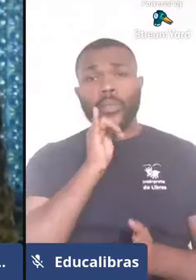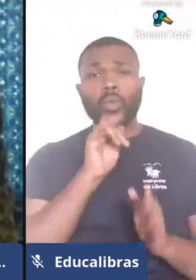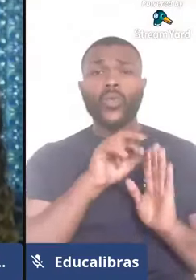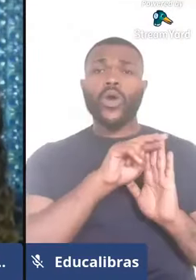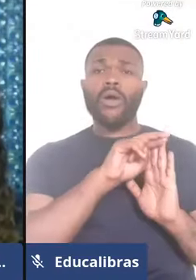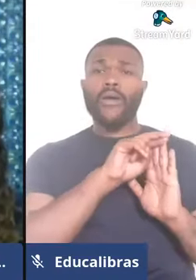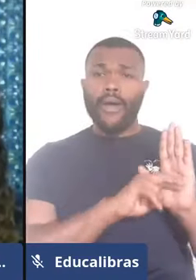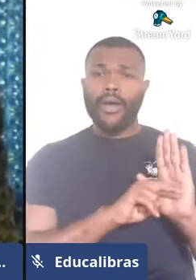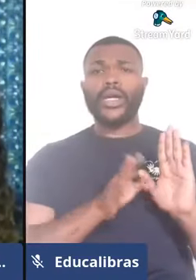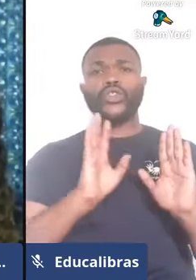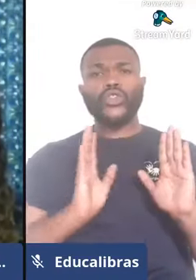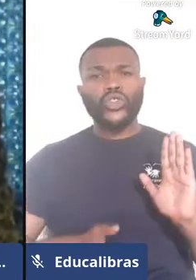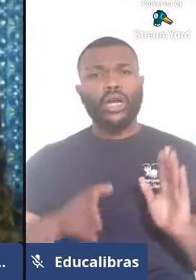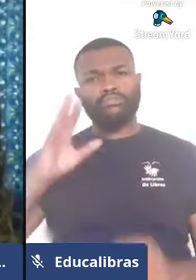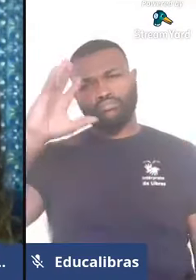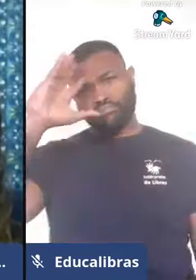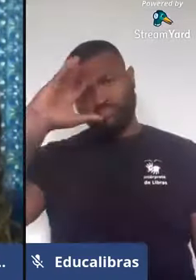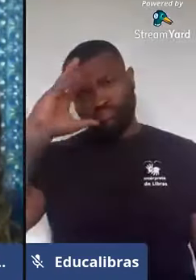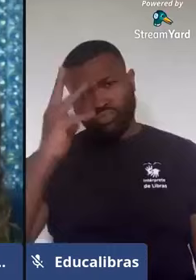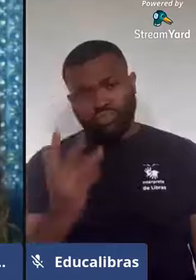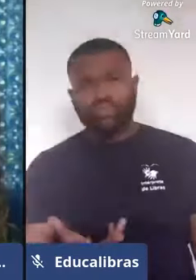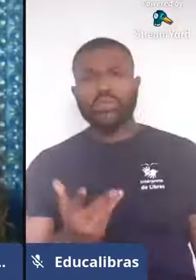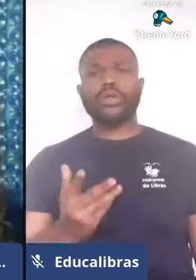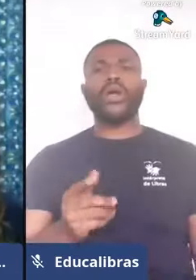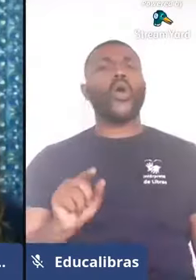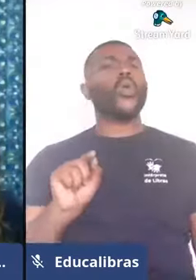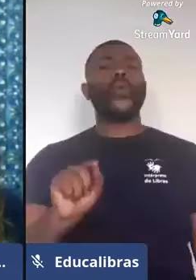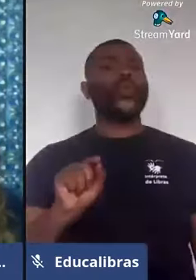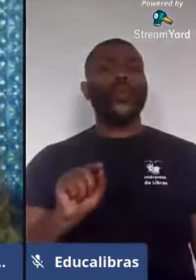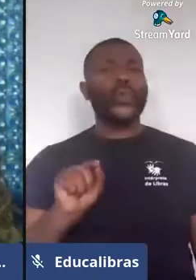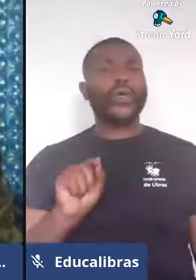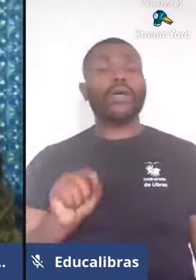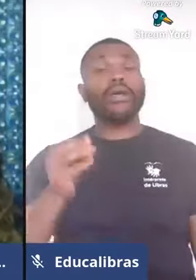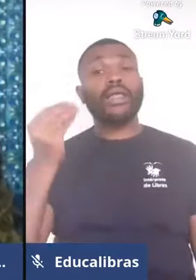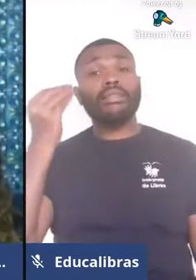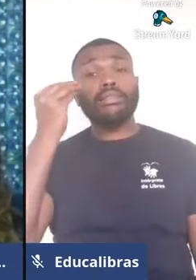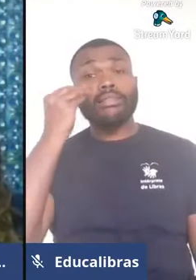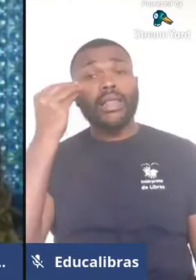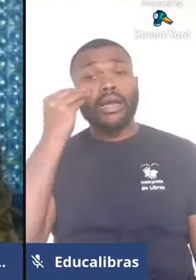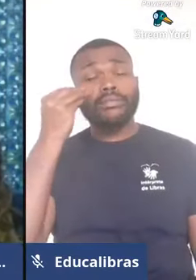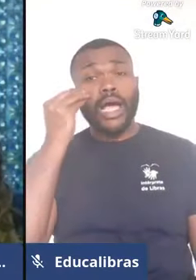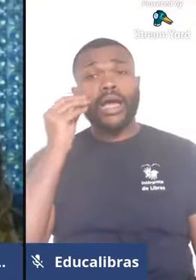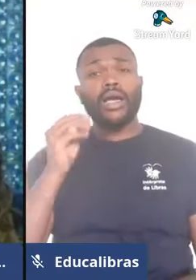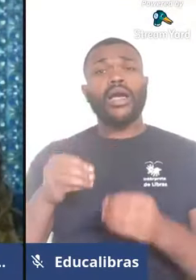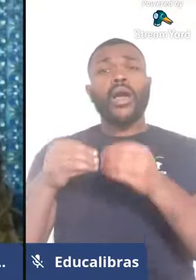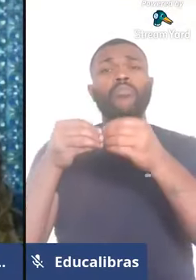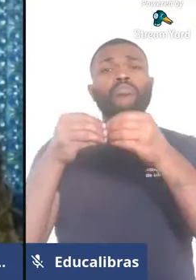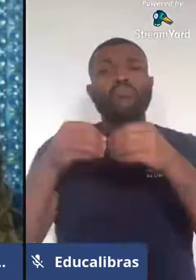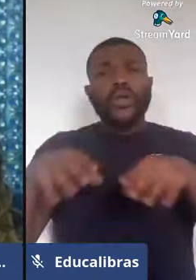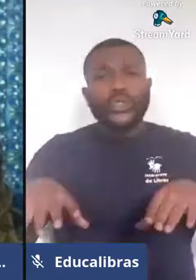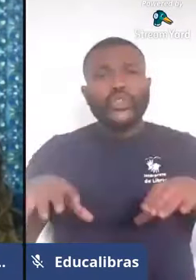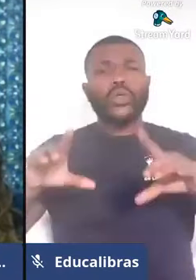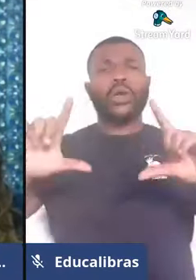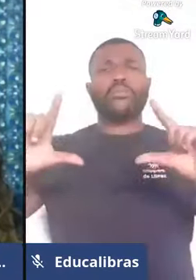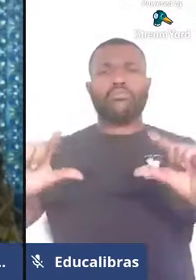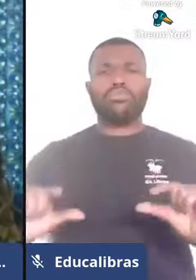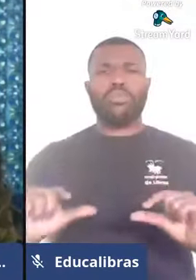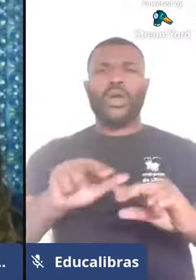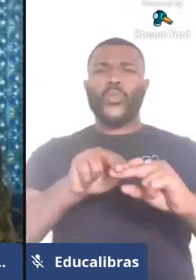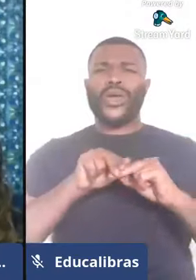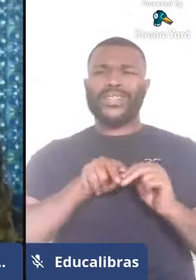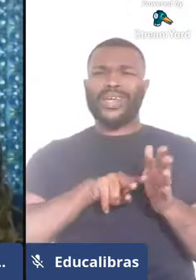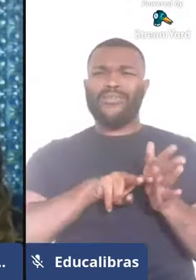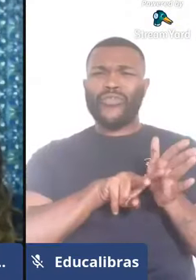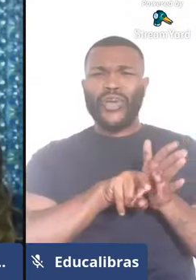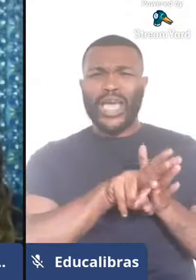sendo tomadas para mitigar o impacto desse terrível vírus que nos ataca.